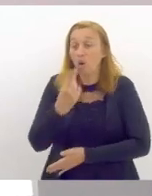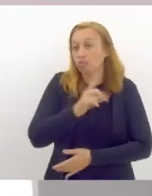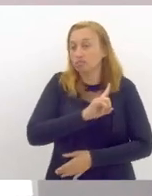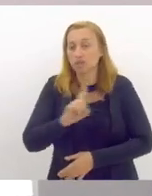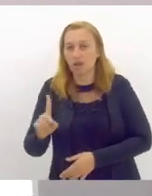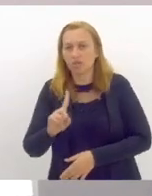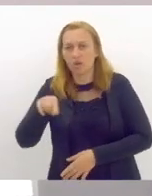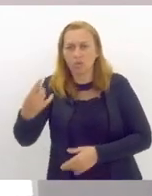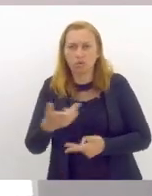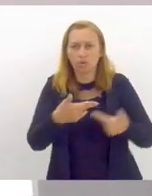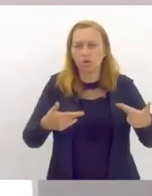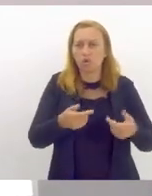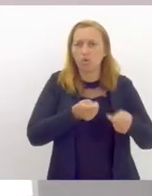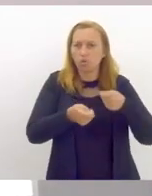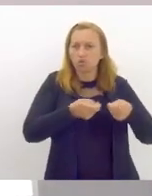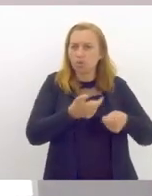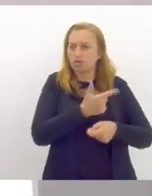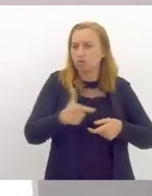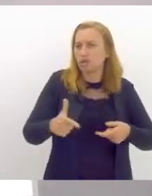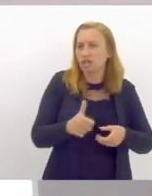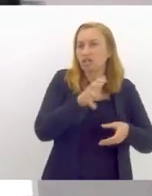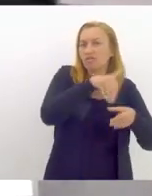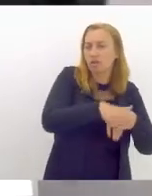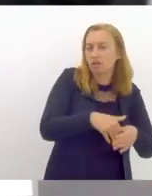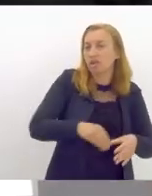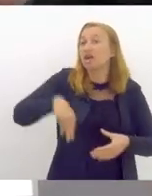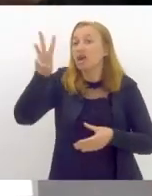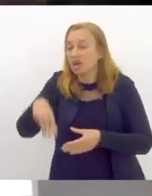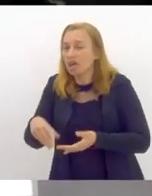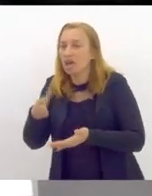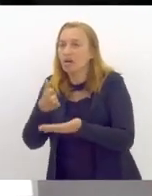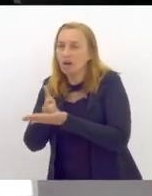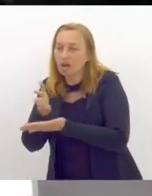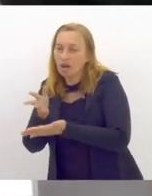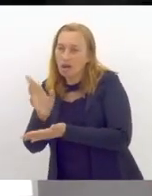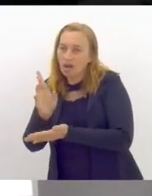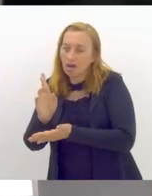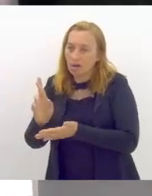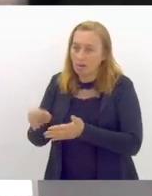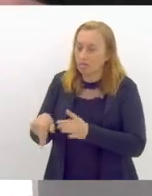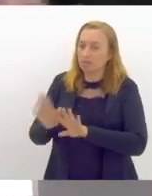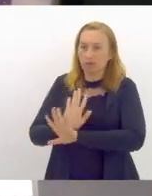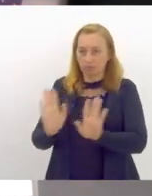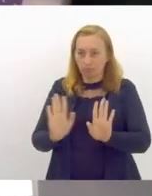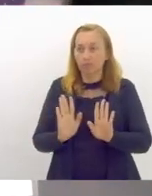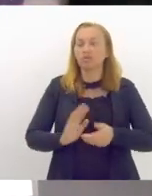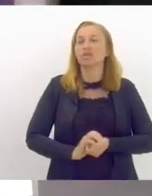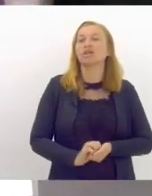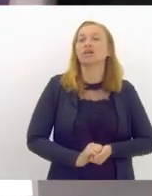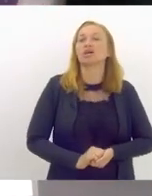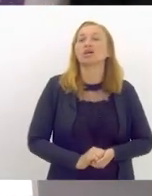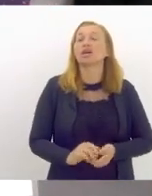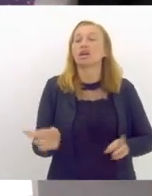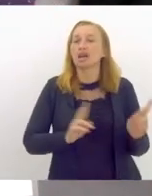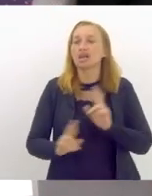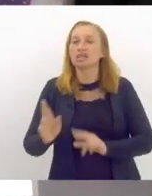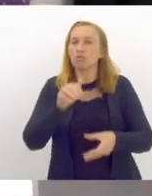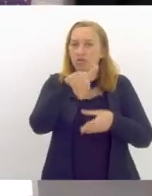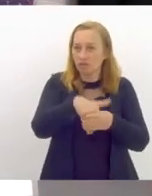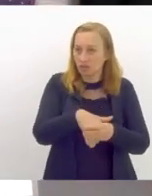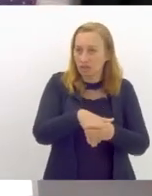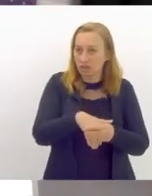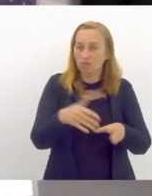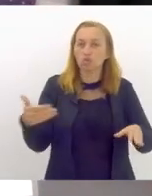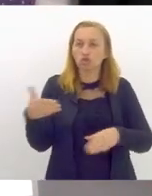ninguém aqui tem controle para dizer que vota que é a prova então isso é fato em relação é a votação e